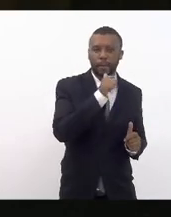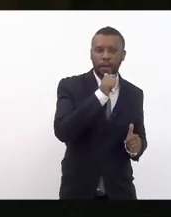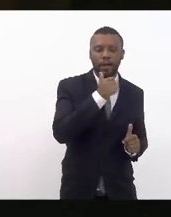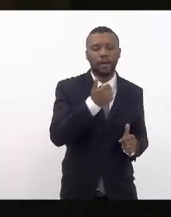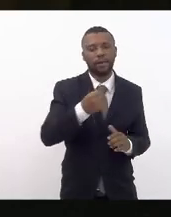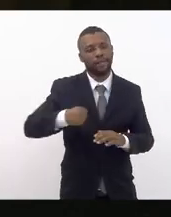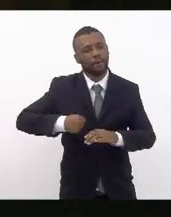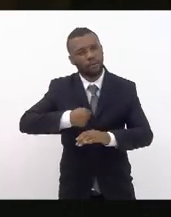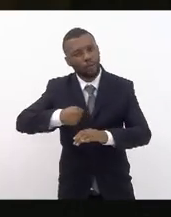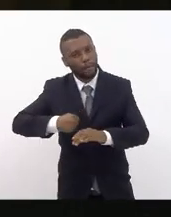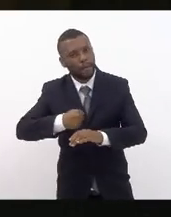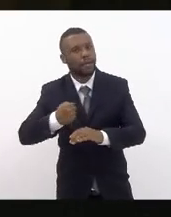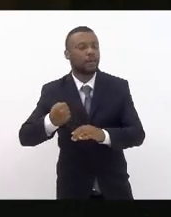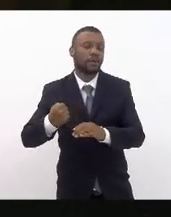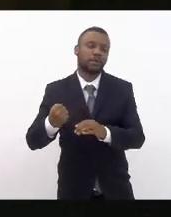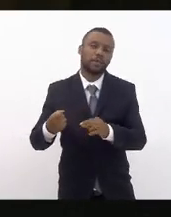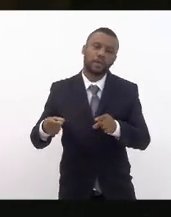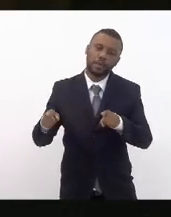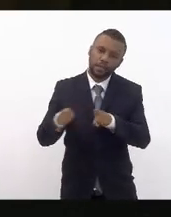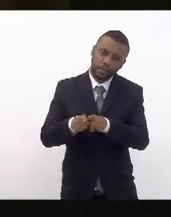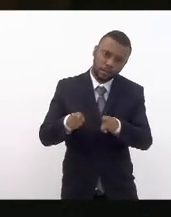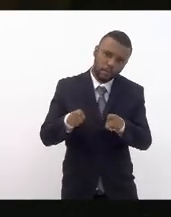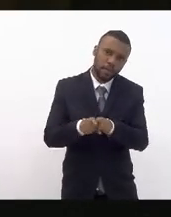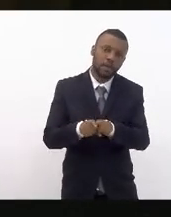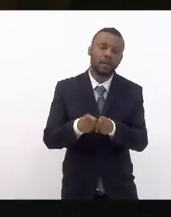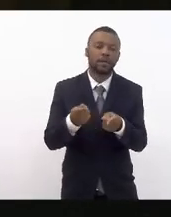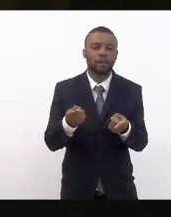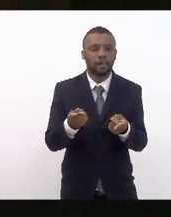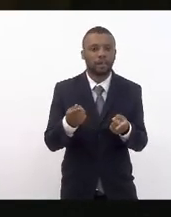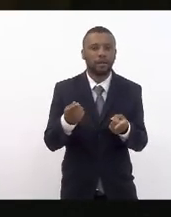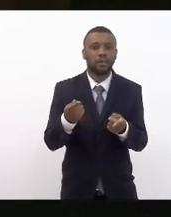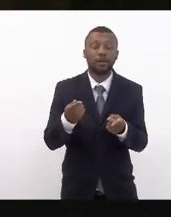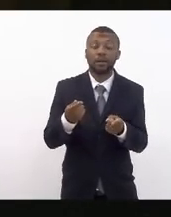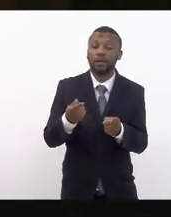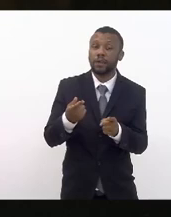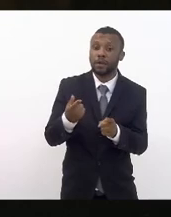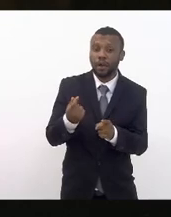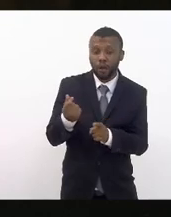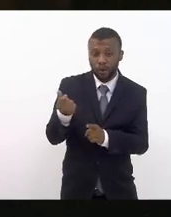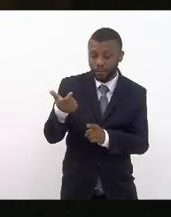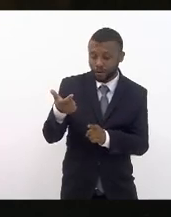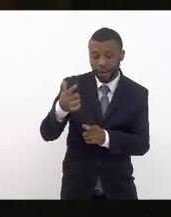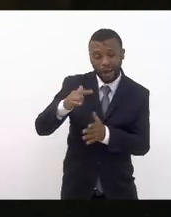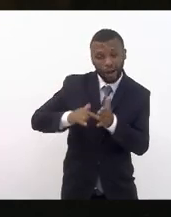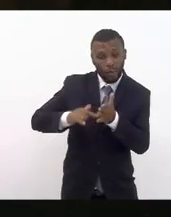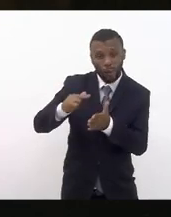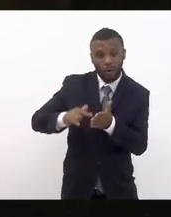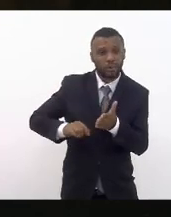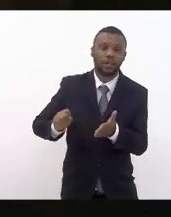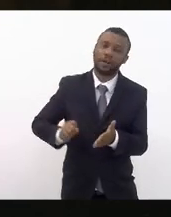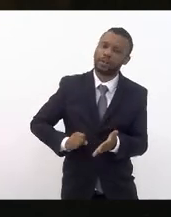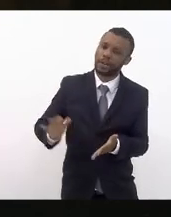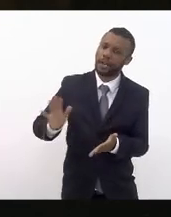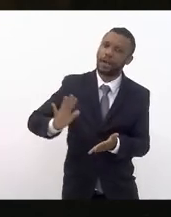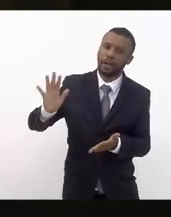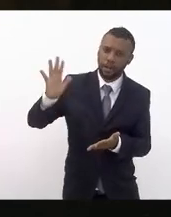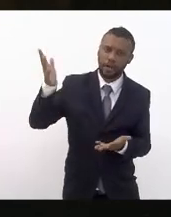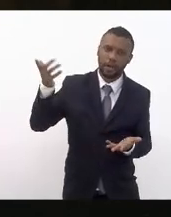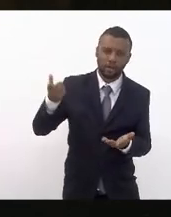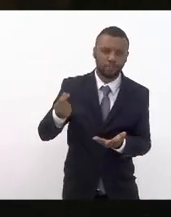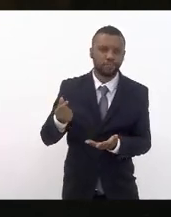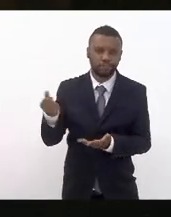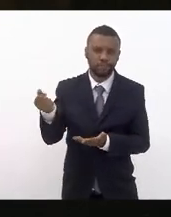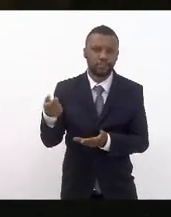consumo, além, né, da alta de preços. Então, eu espero